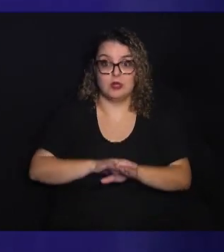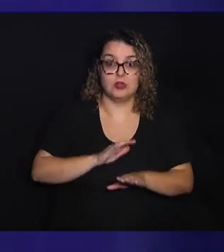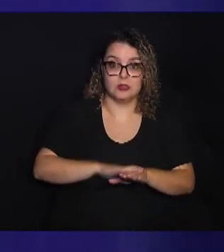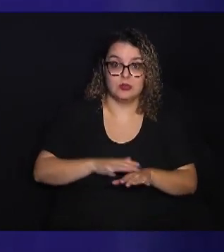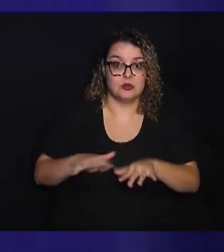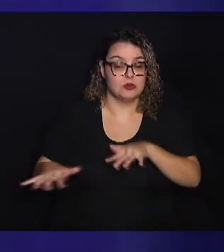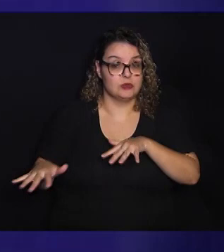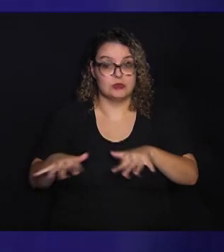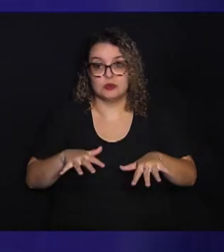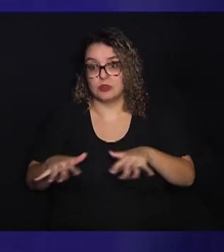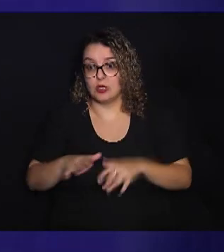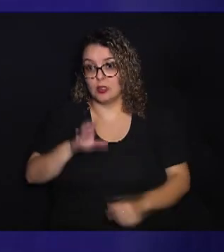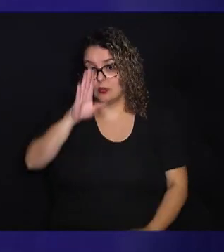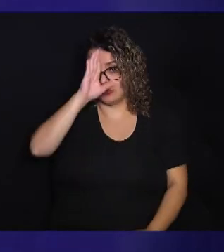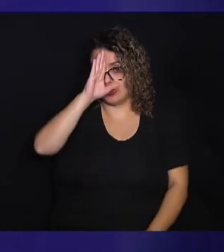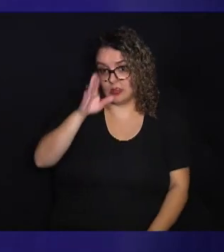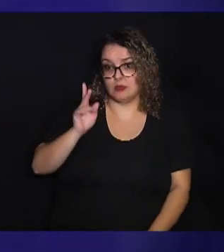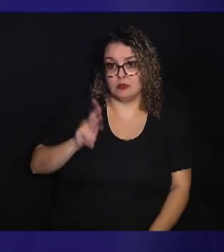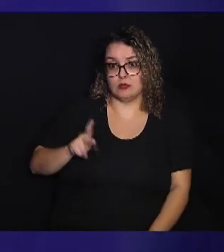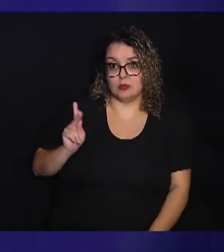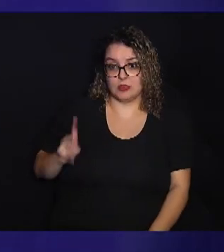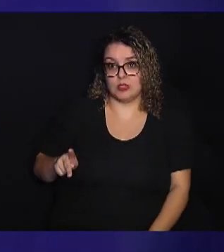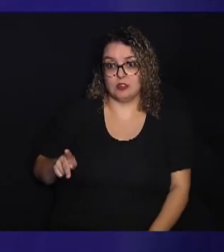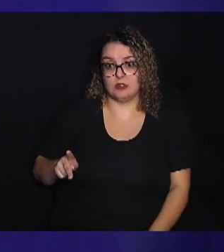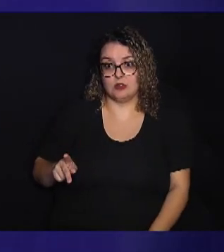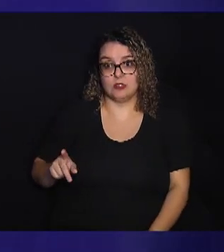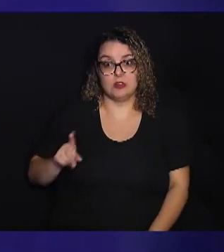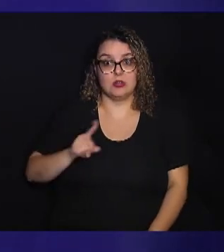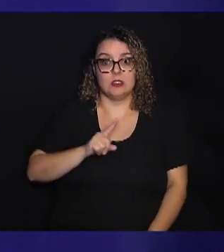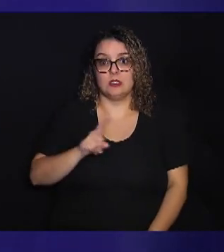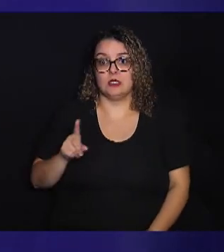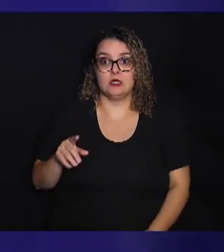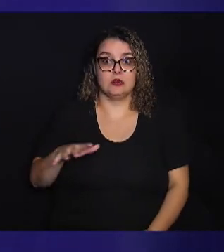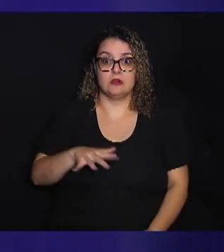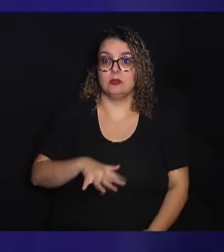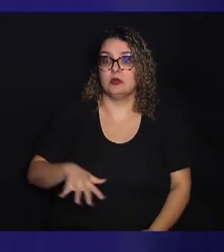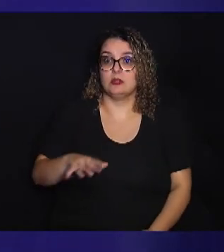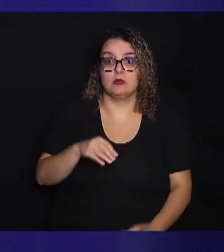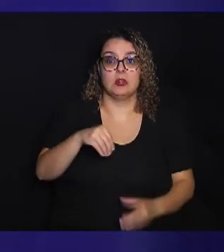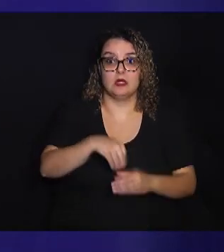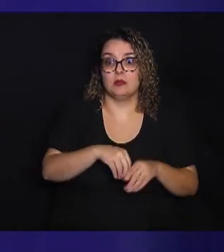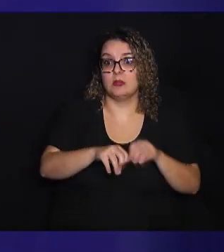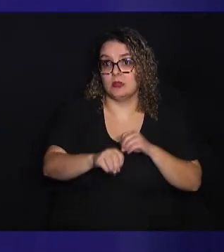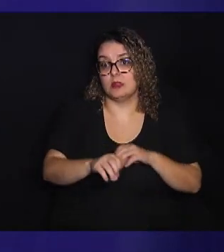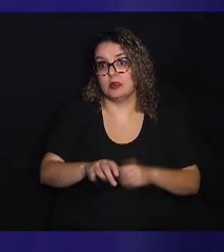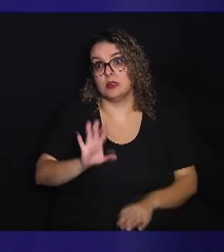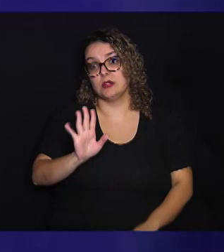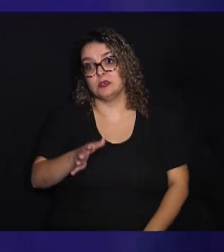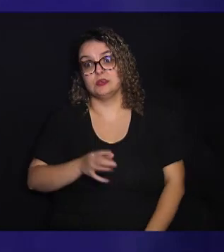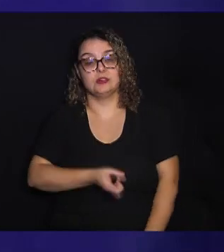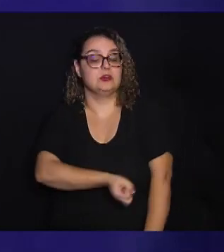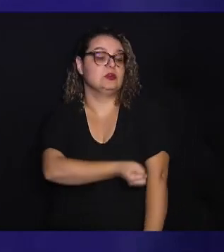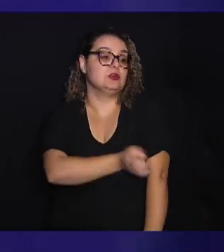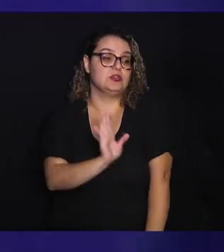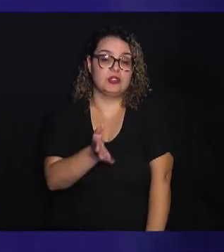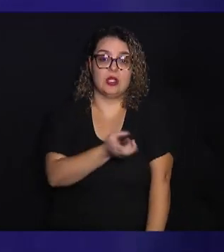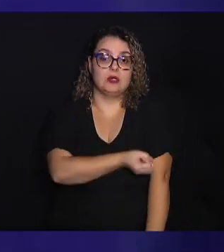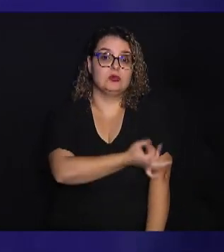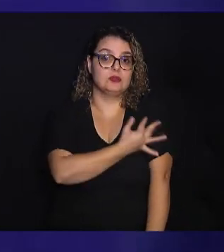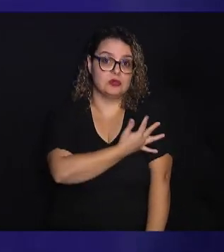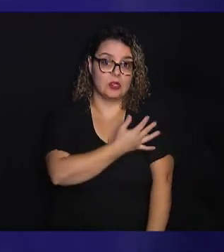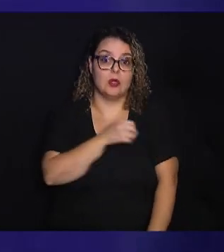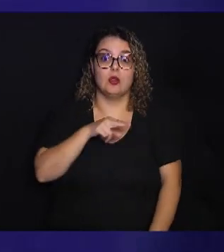movimento, principalmente professores que já não estão mais na educação infantil, mas já estão no ensino fundamental 2, ou já estão no